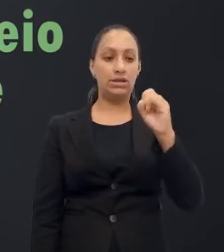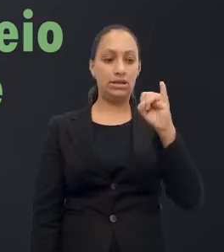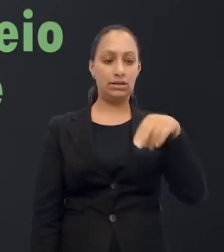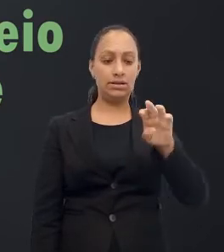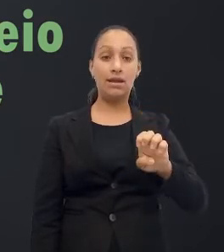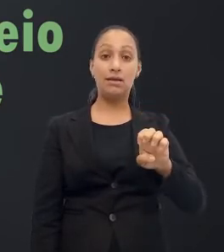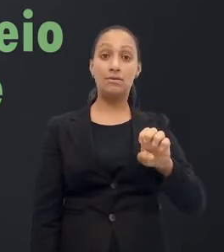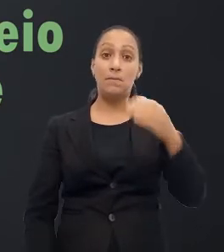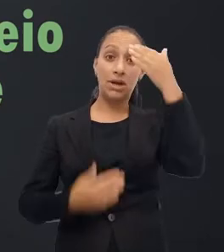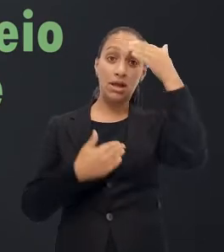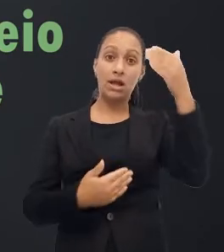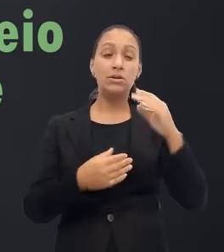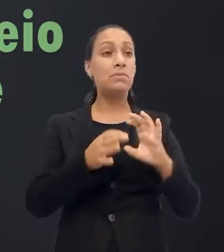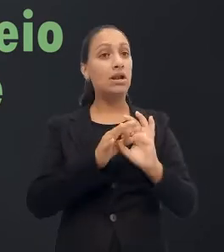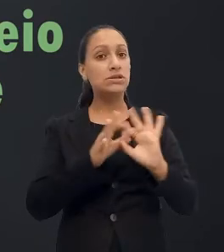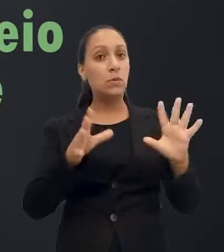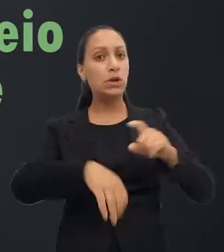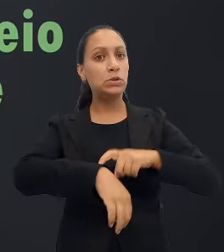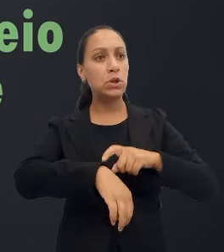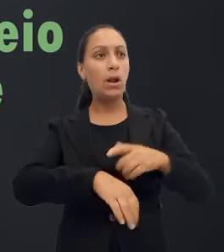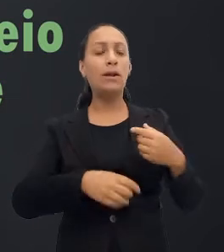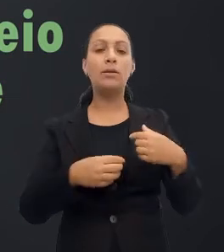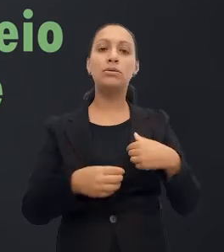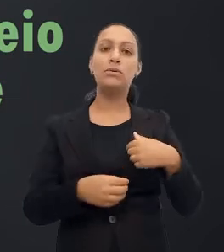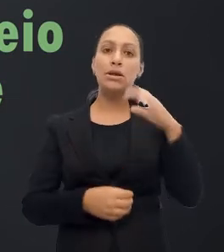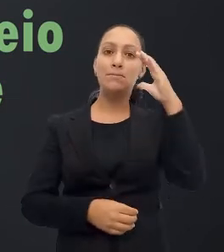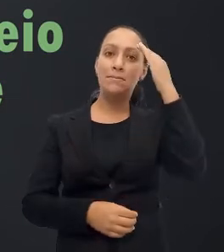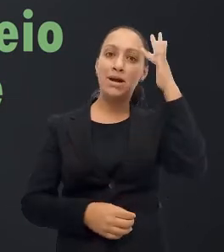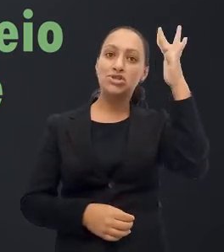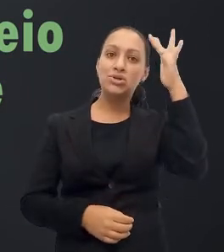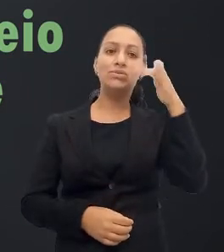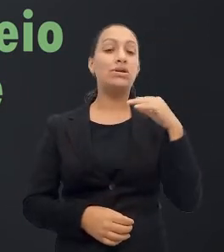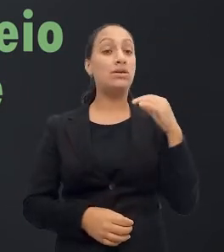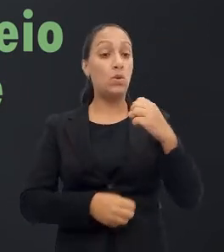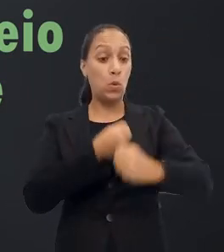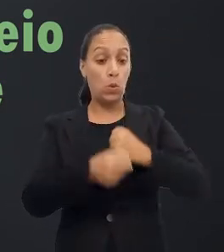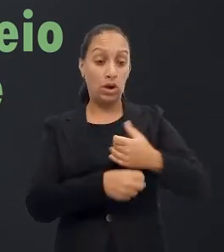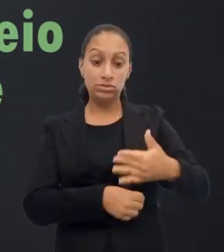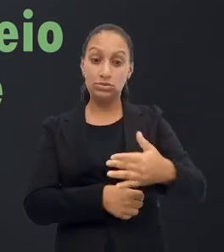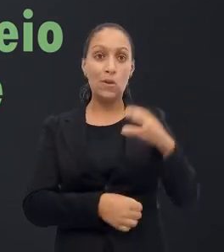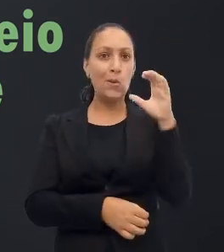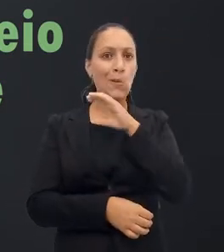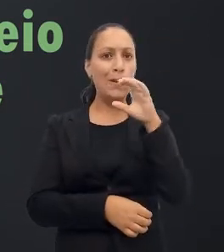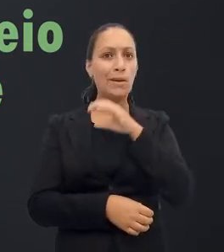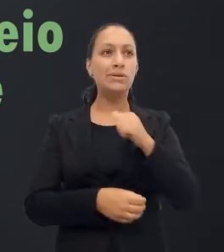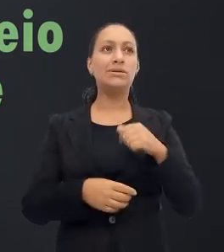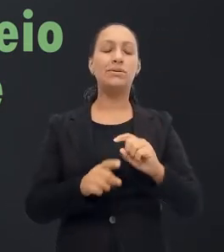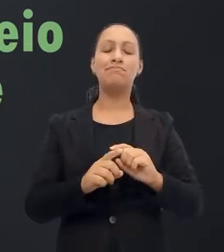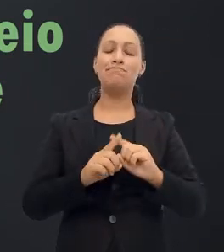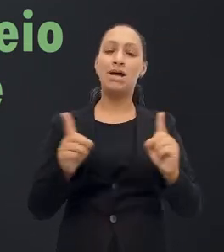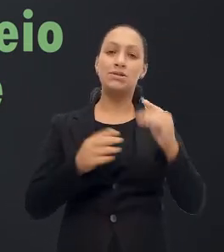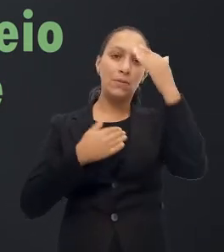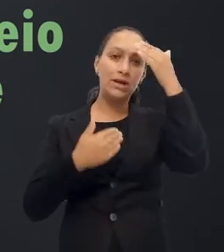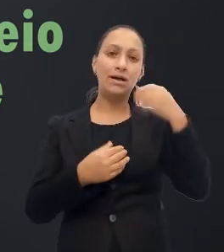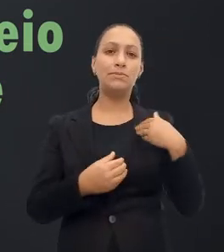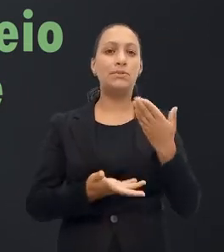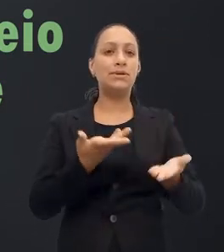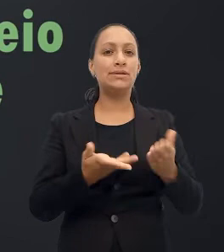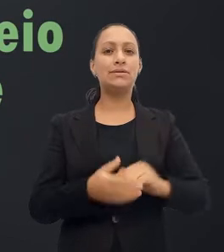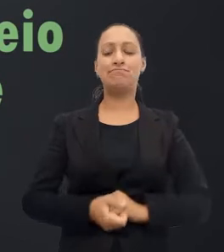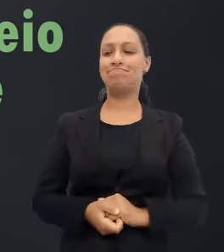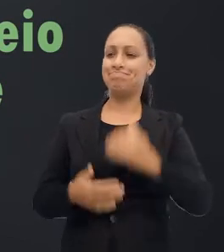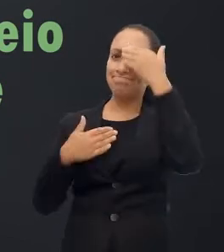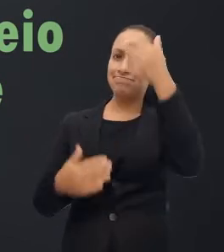que esse 1 ano e meio esteja sendo bem corrido, mas obrigado por nos atender aqui. Obrigada, eu que agradeço, então,